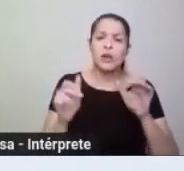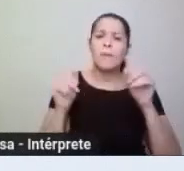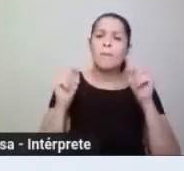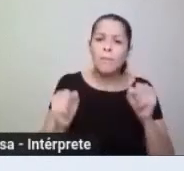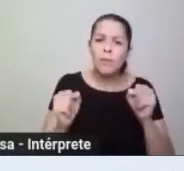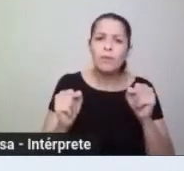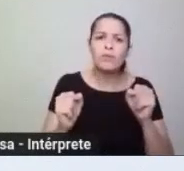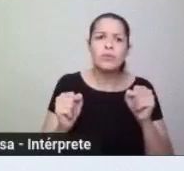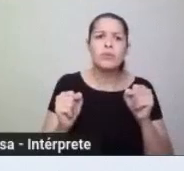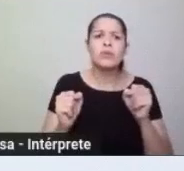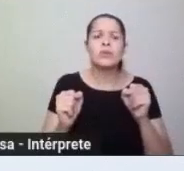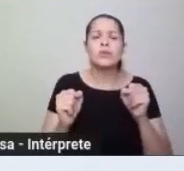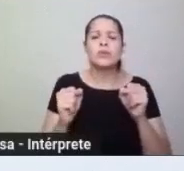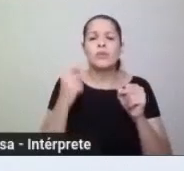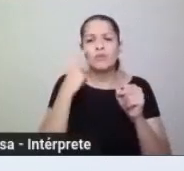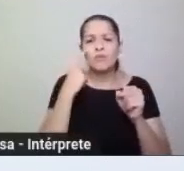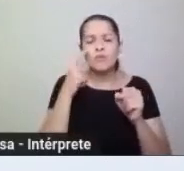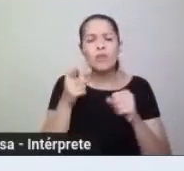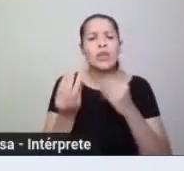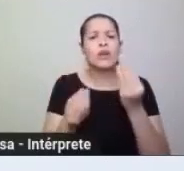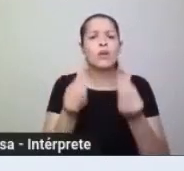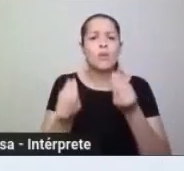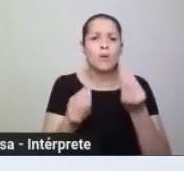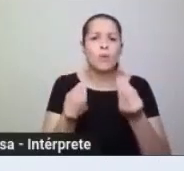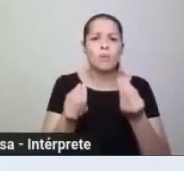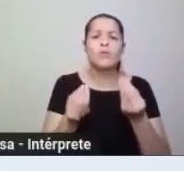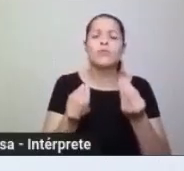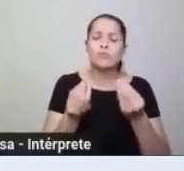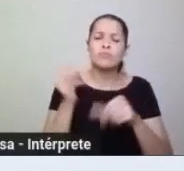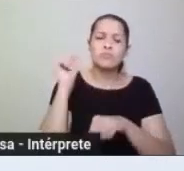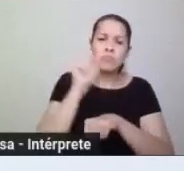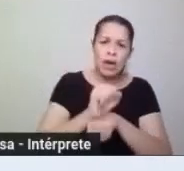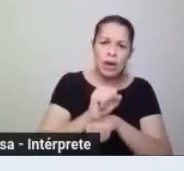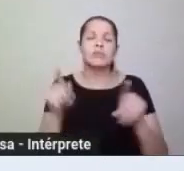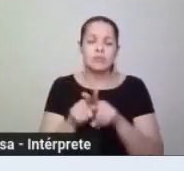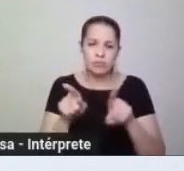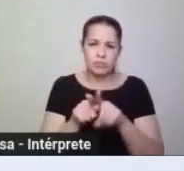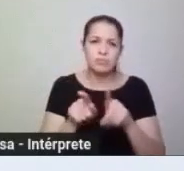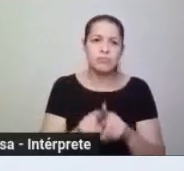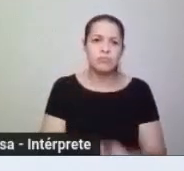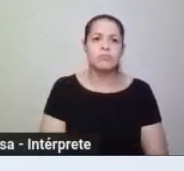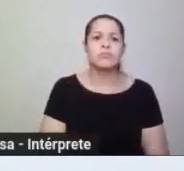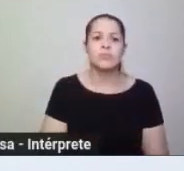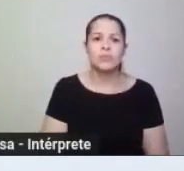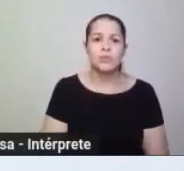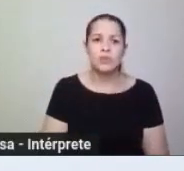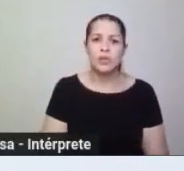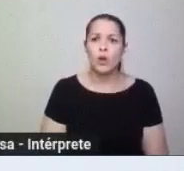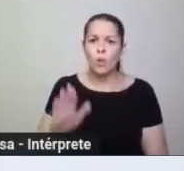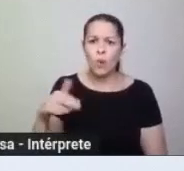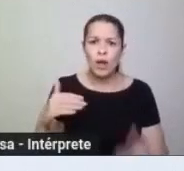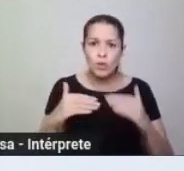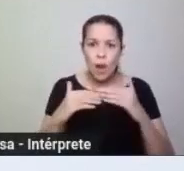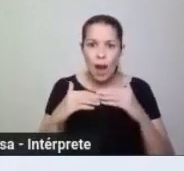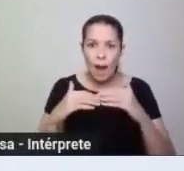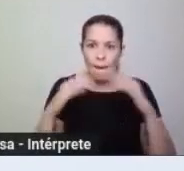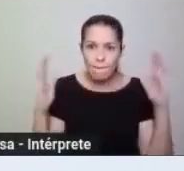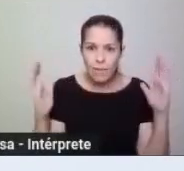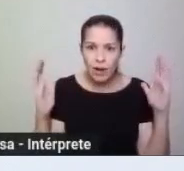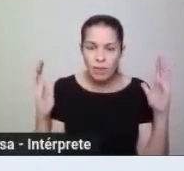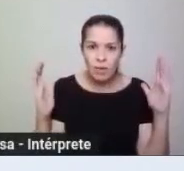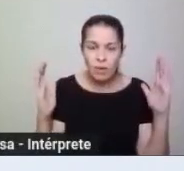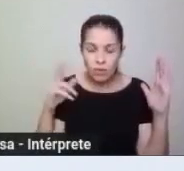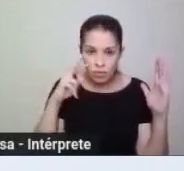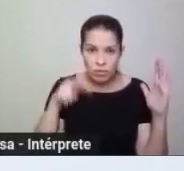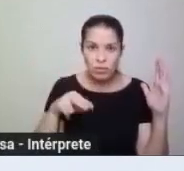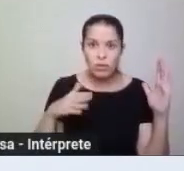porque para parar esse transportador depende de uma parada do forno. Quando a gente abriu o redutor, a gente se